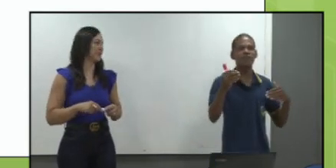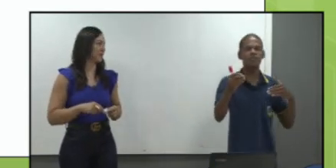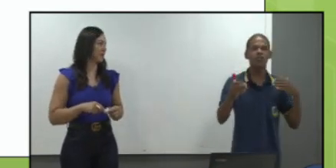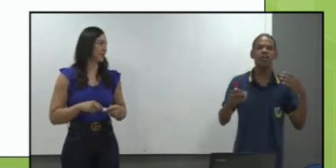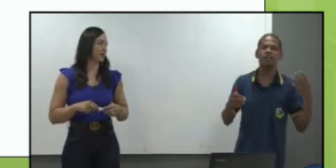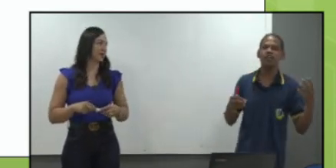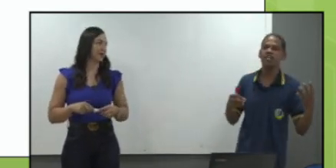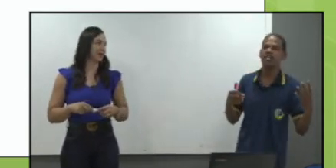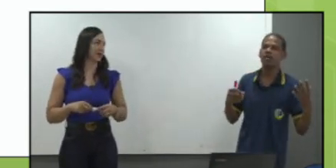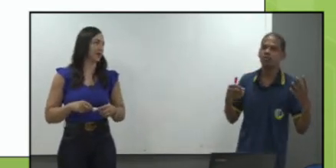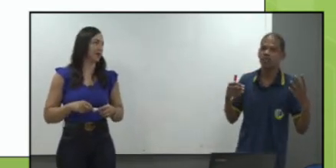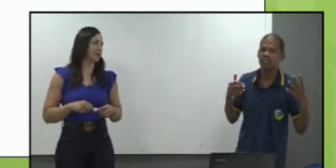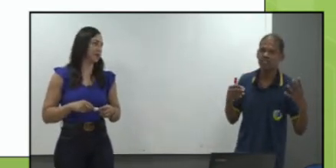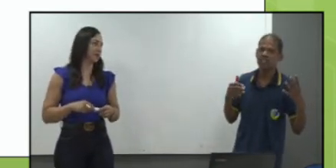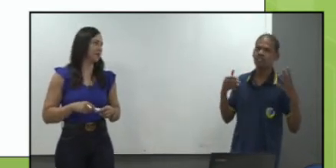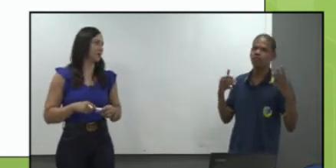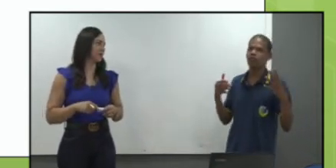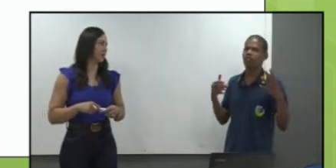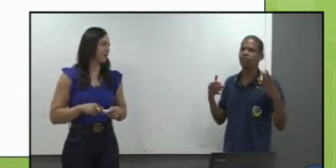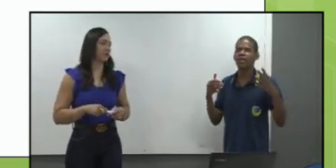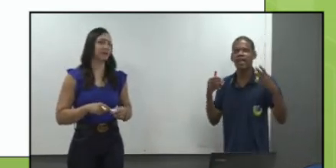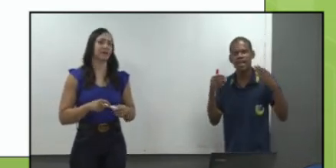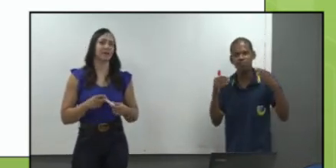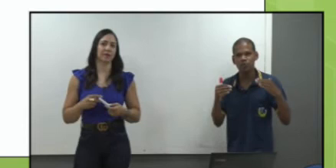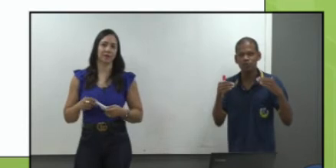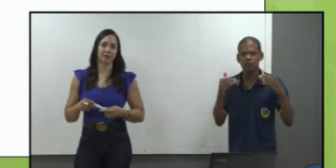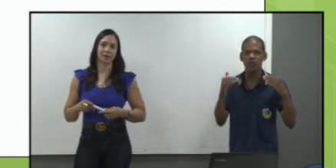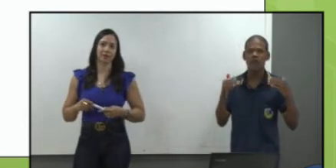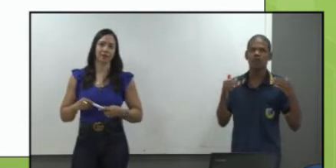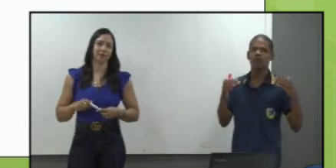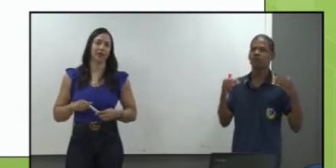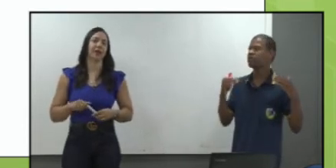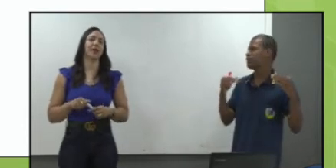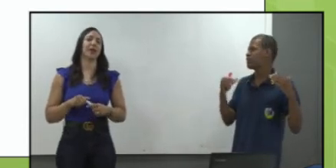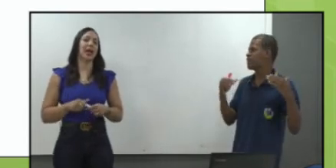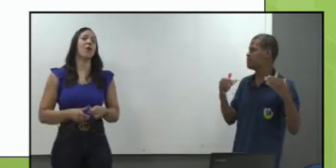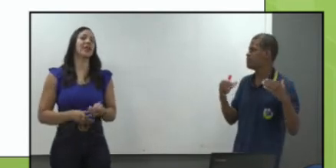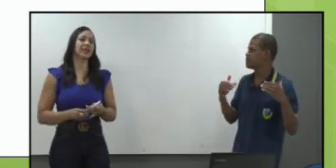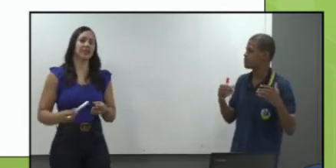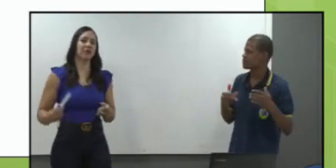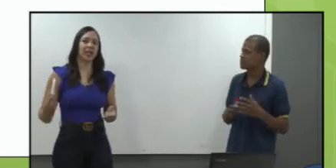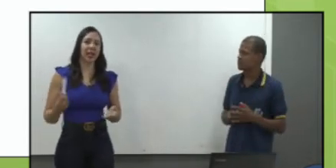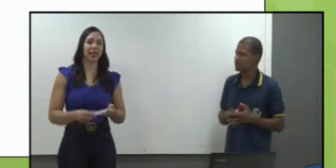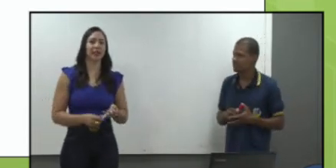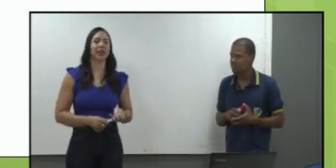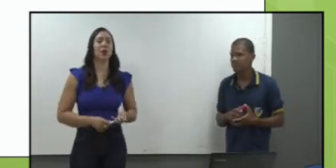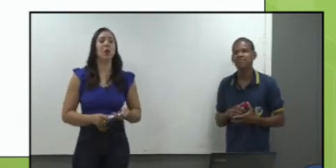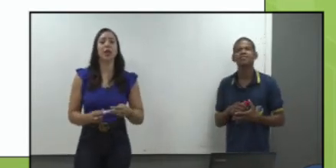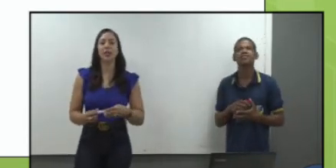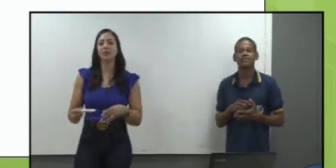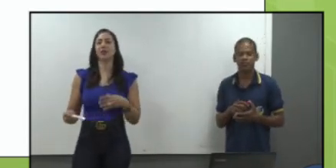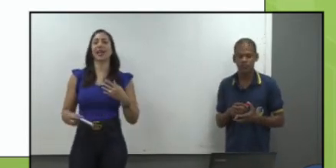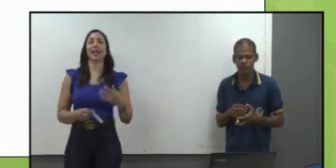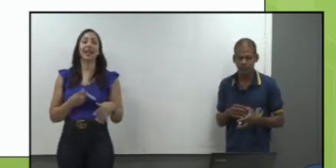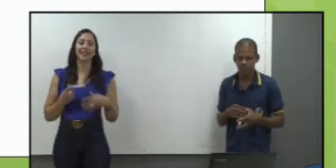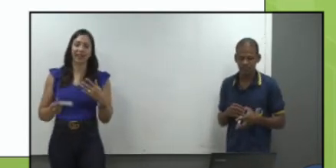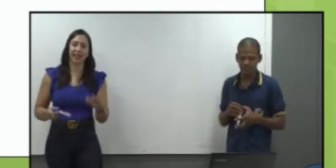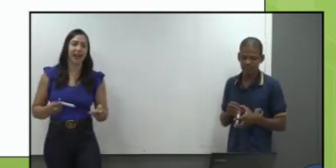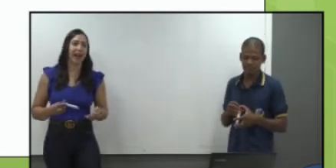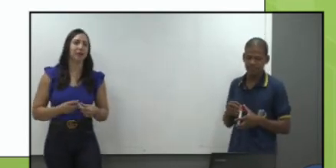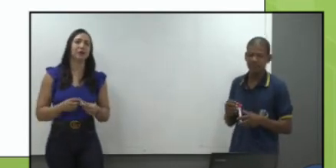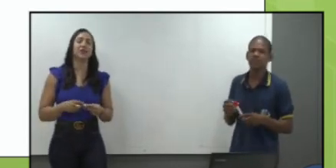Quem vai fazer mais coreografia? Porque, na verdade, o frevo é muito coreógrafo. É. É uma dança frenética, né? O ritmo dela